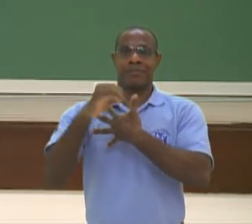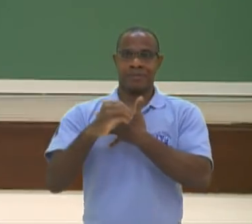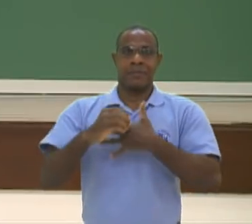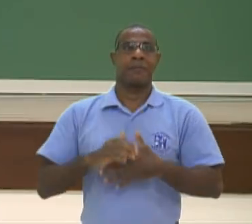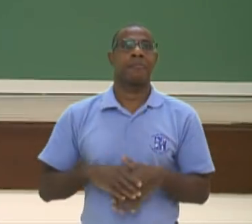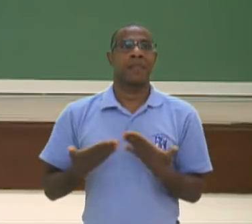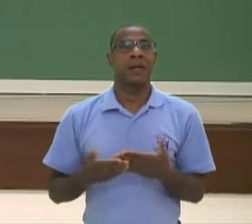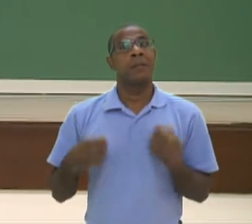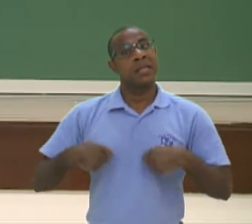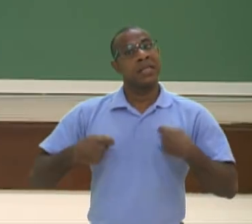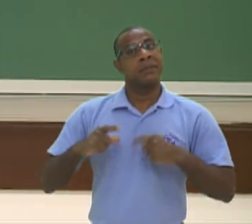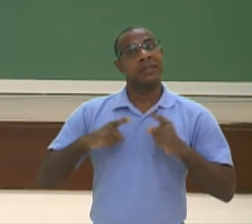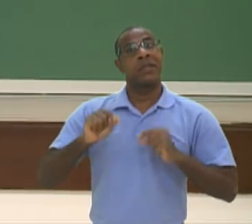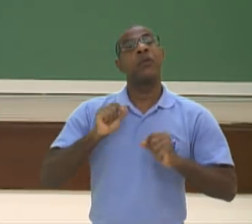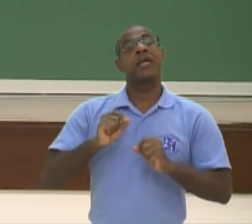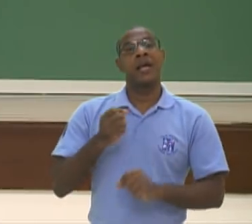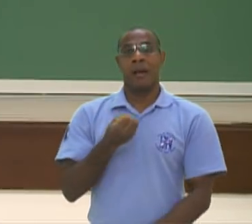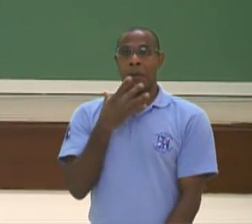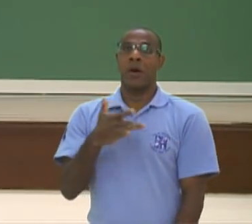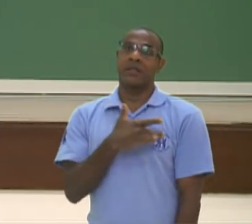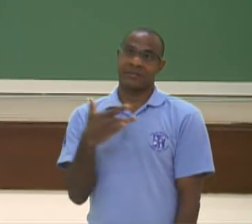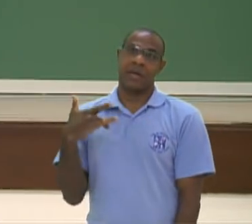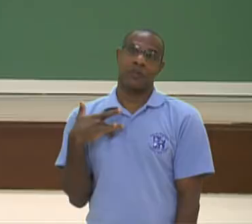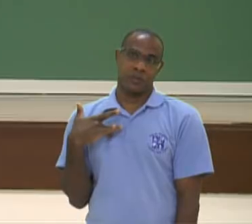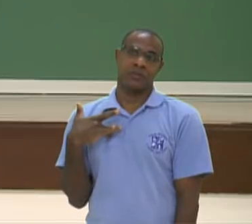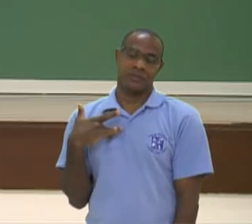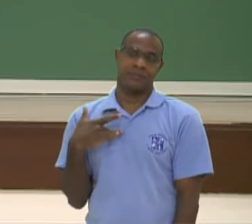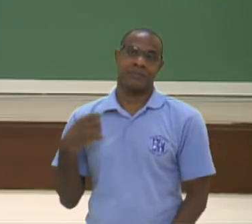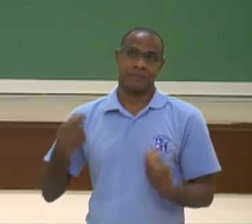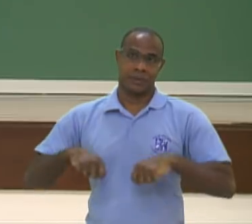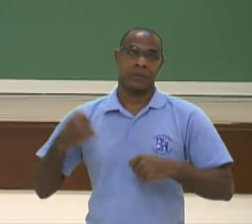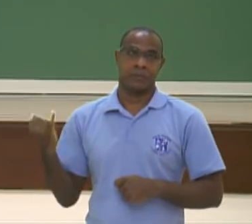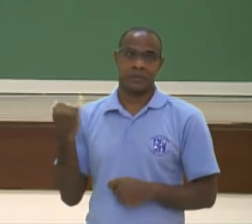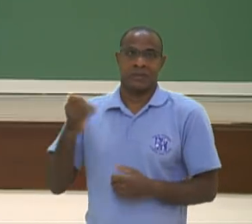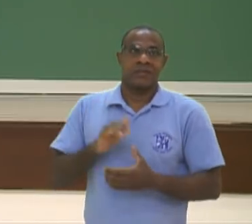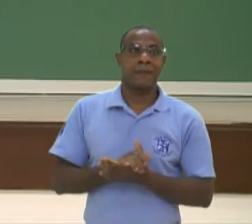a gente precisa que todos eles estejam aí saudáveis.